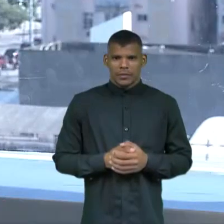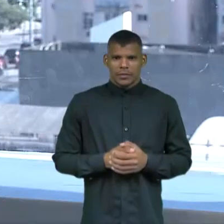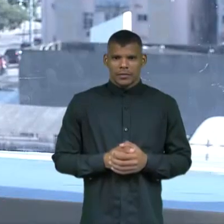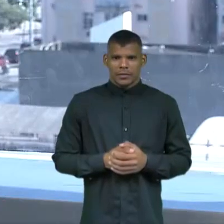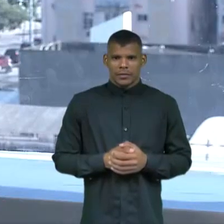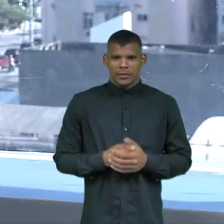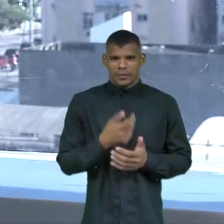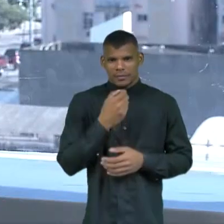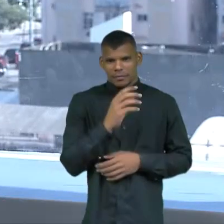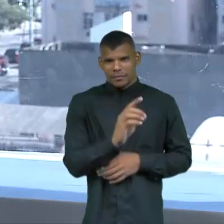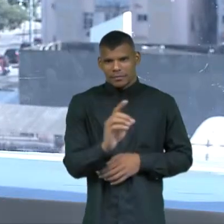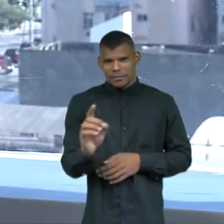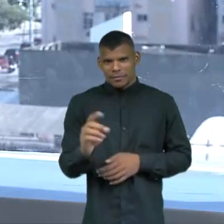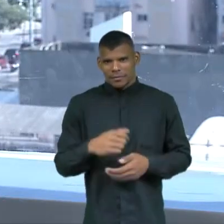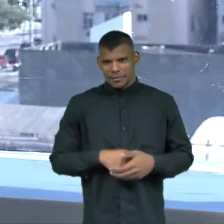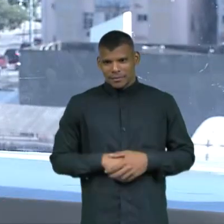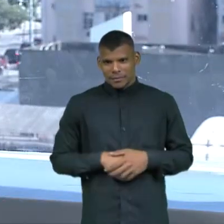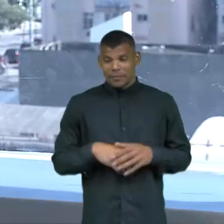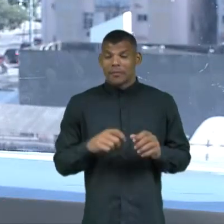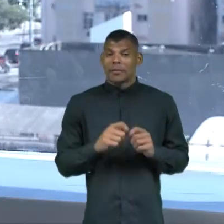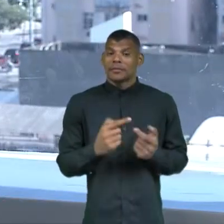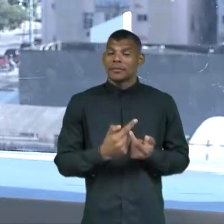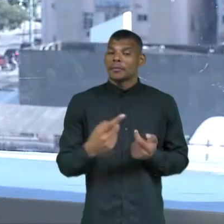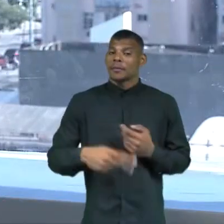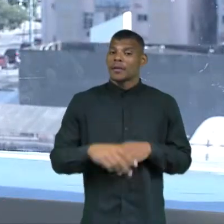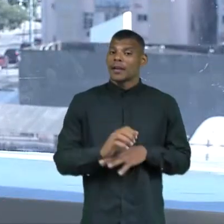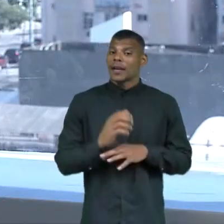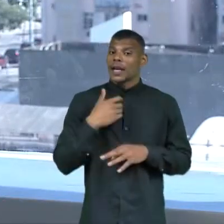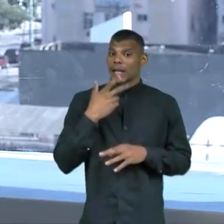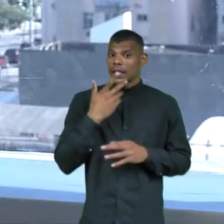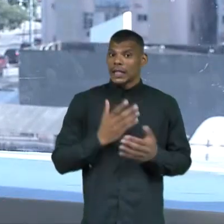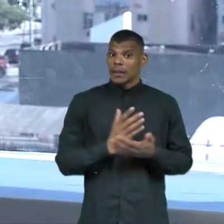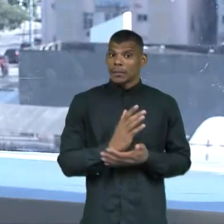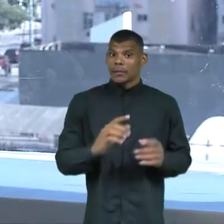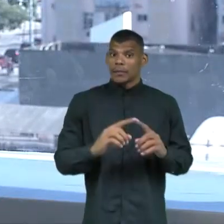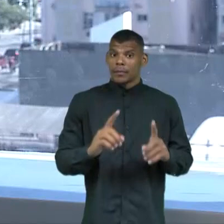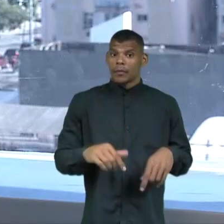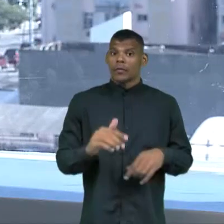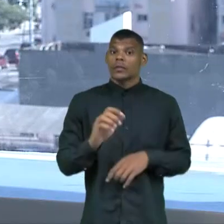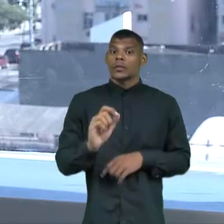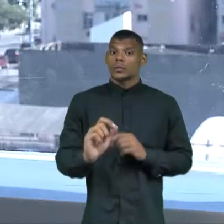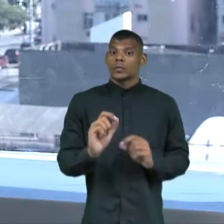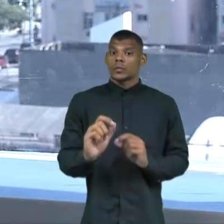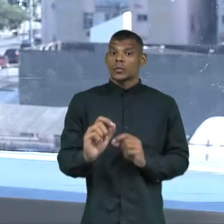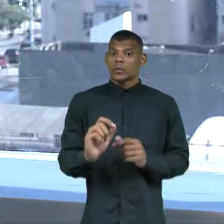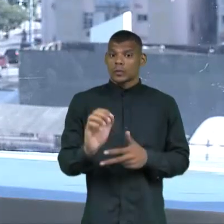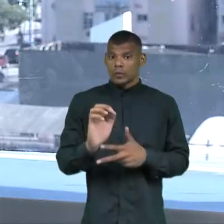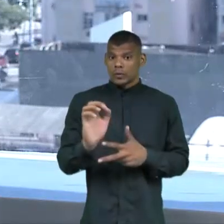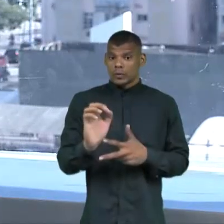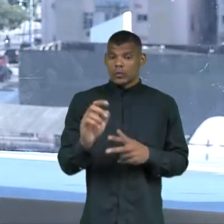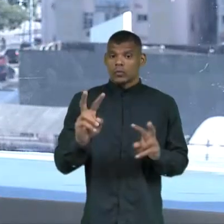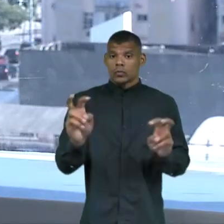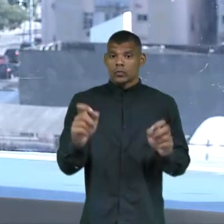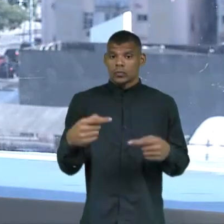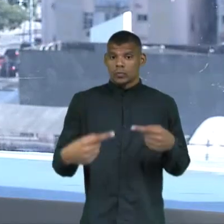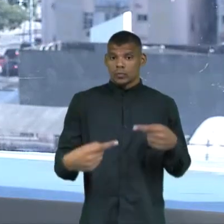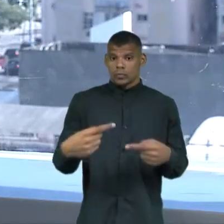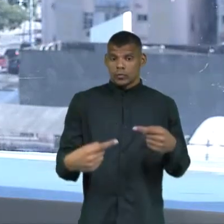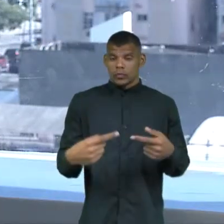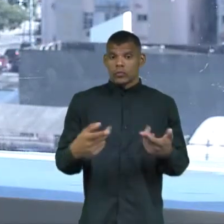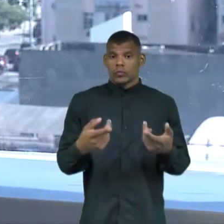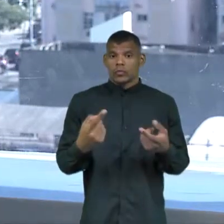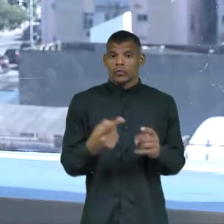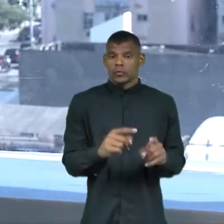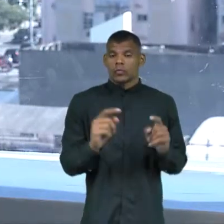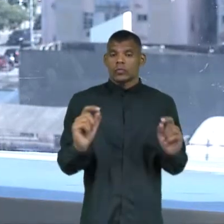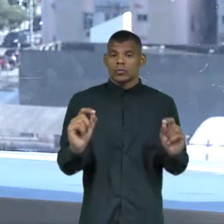Bom dia. A Assembleia Legislativa aprova projeto do Executivo que dispõe sobre políticas públicas para o enfrentamento